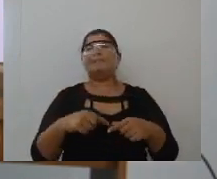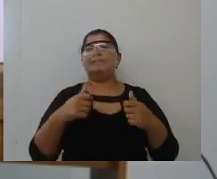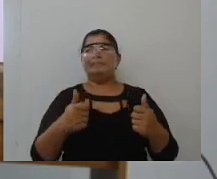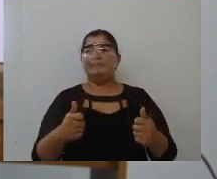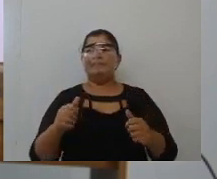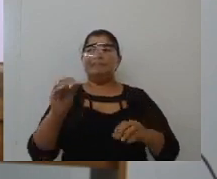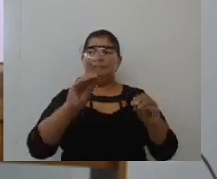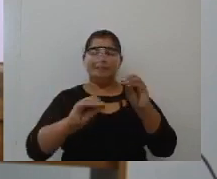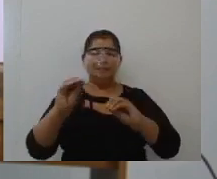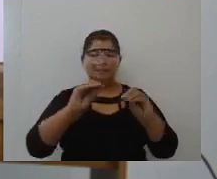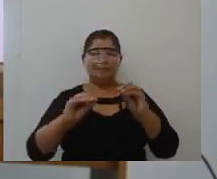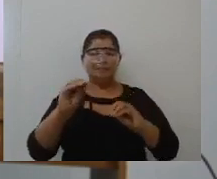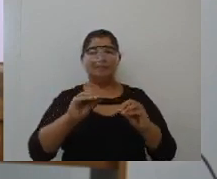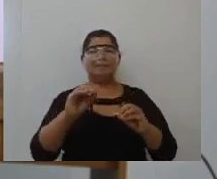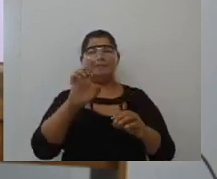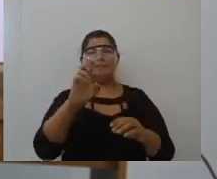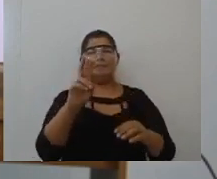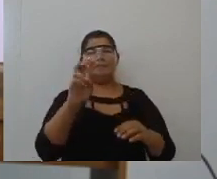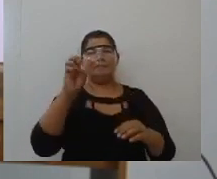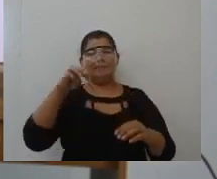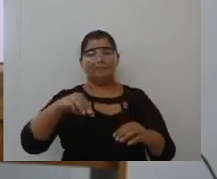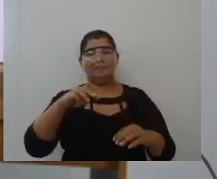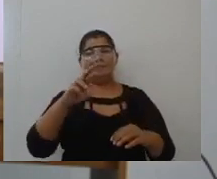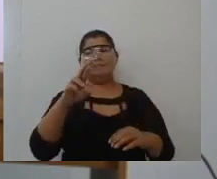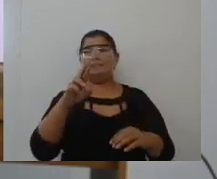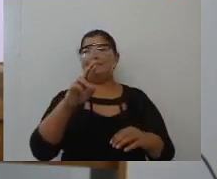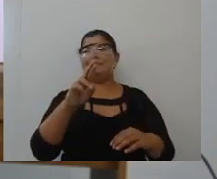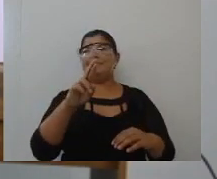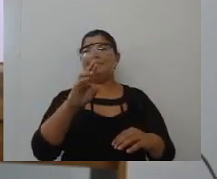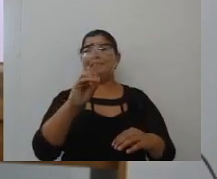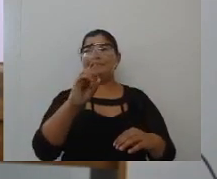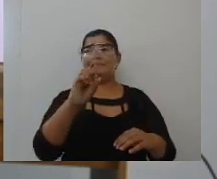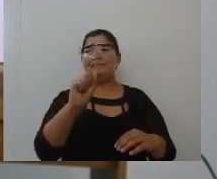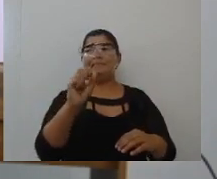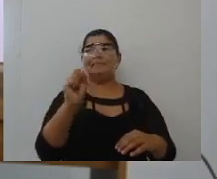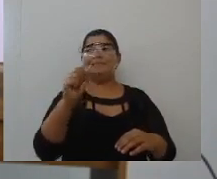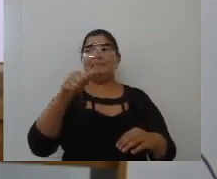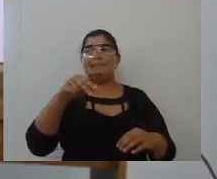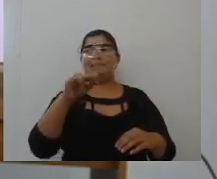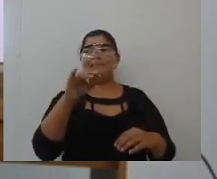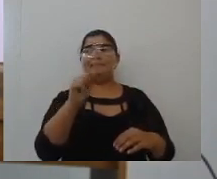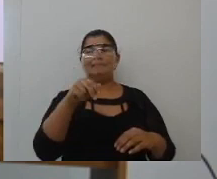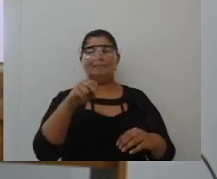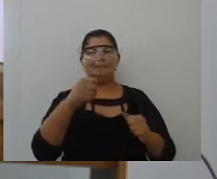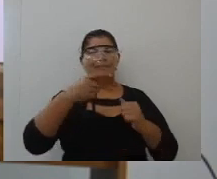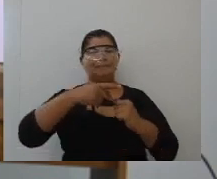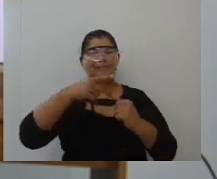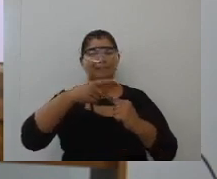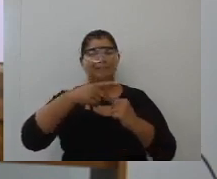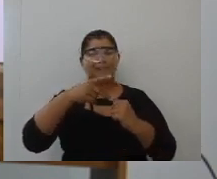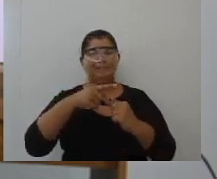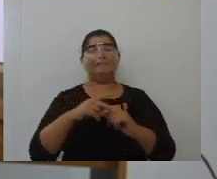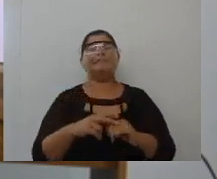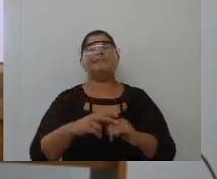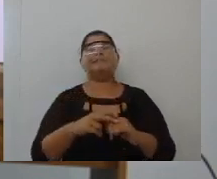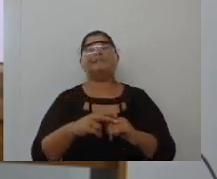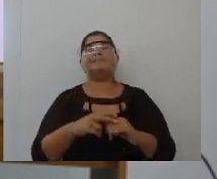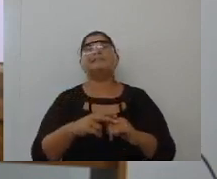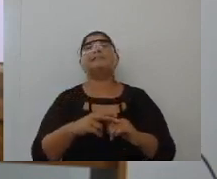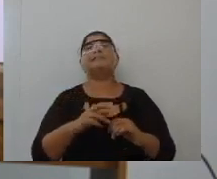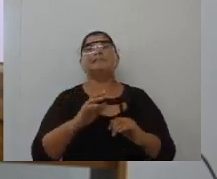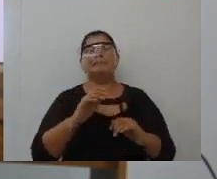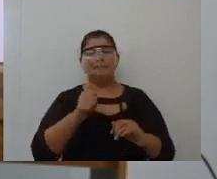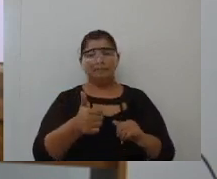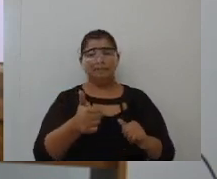da escola da EREM Osa Santana, da galera do 3º ano C, para todo mundo de Petrolina. Ô Gabriel,